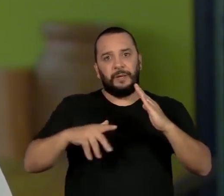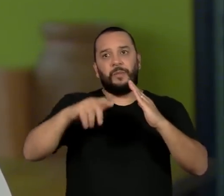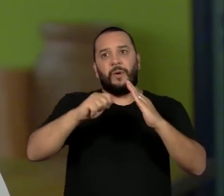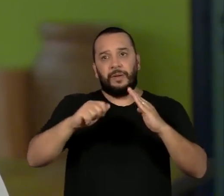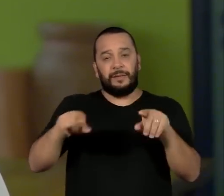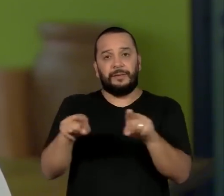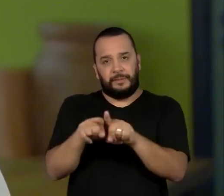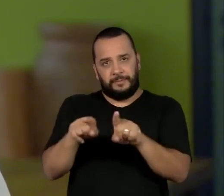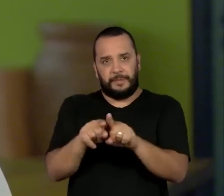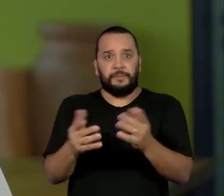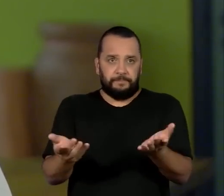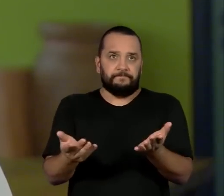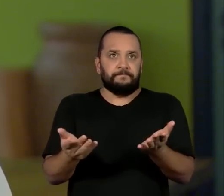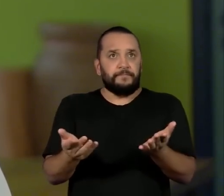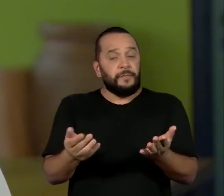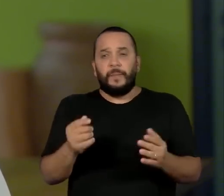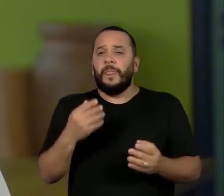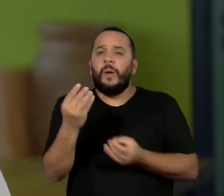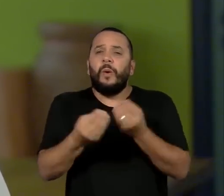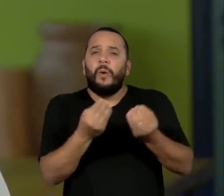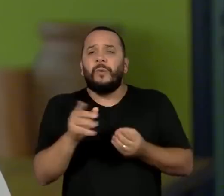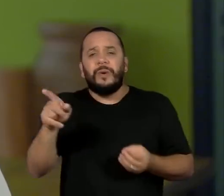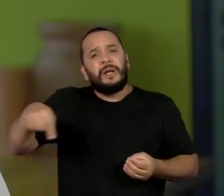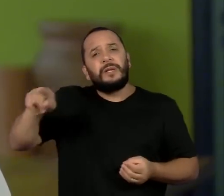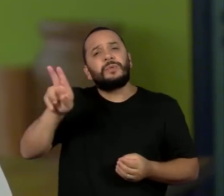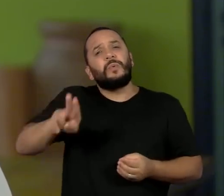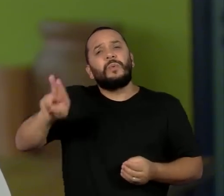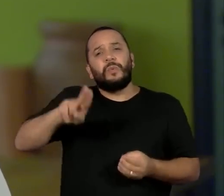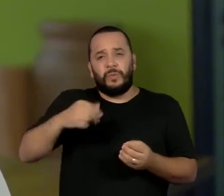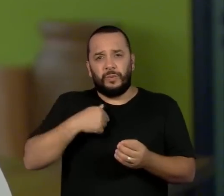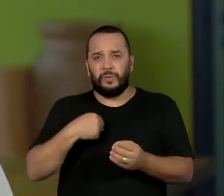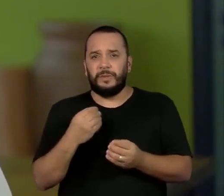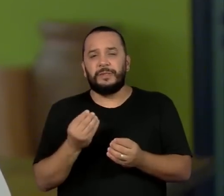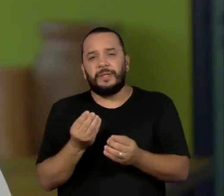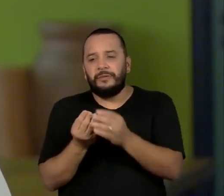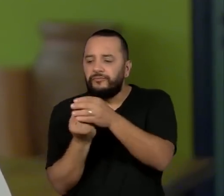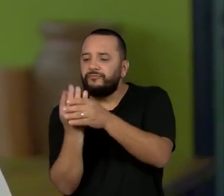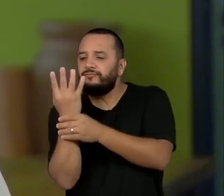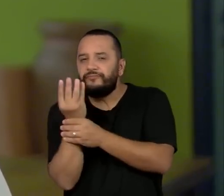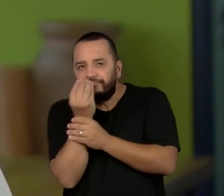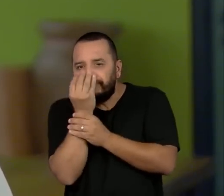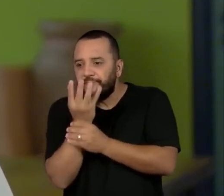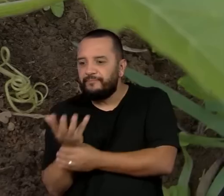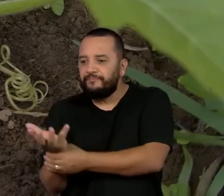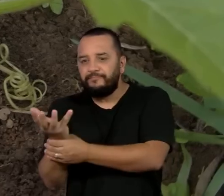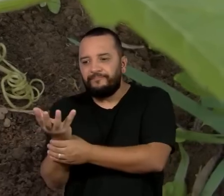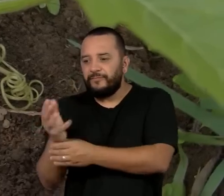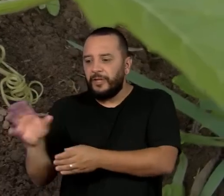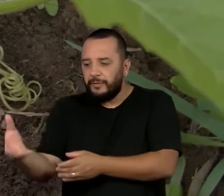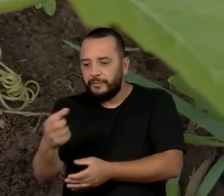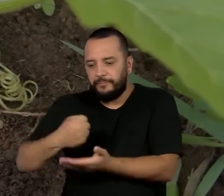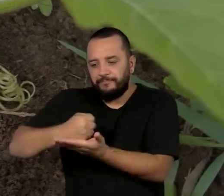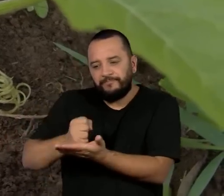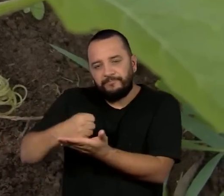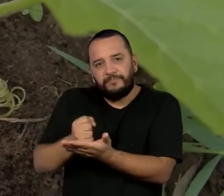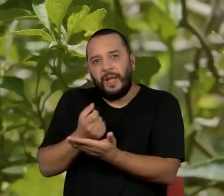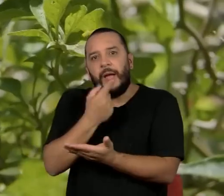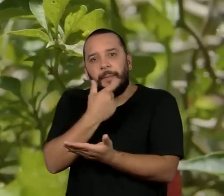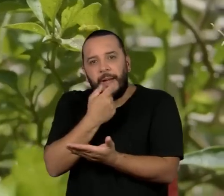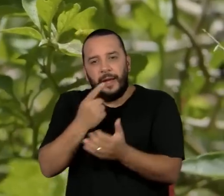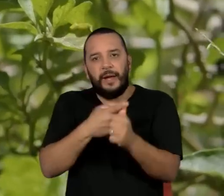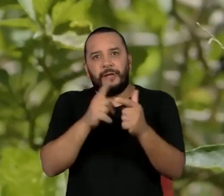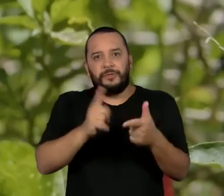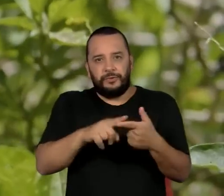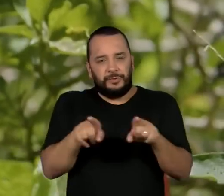dessas plantas e de como essas comunidades usam essas plantas, né, de variadas formas, seja de uso medicinal, de subsistência,